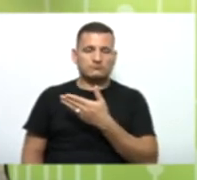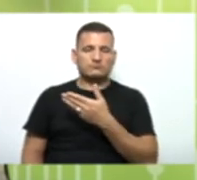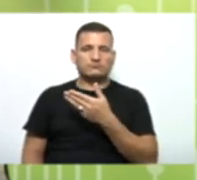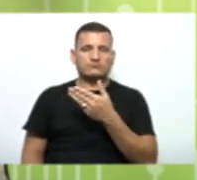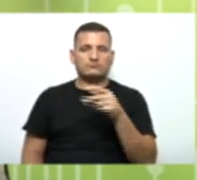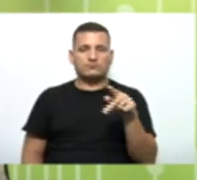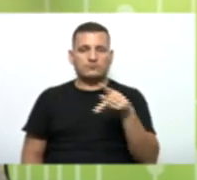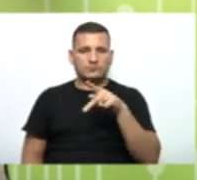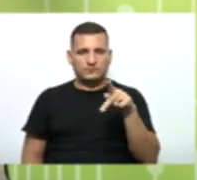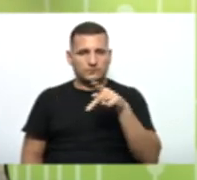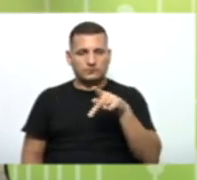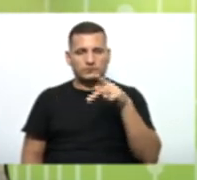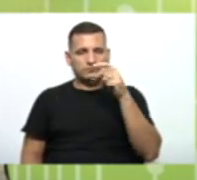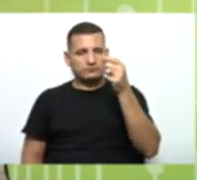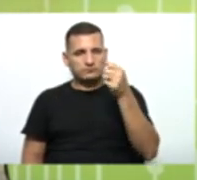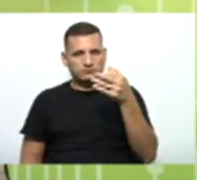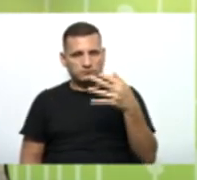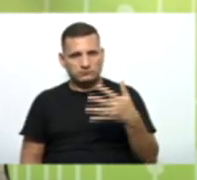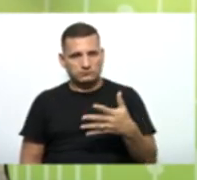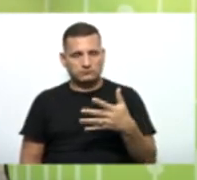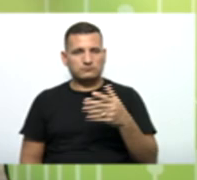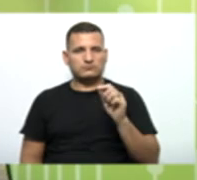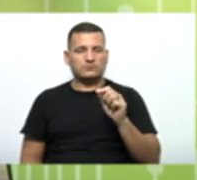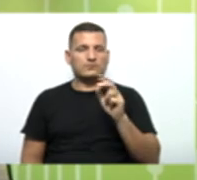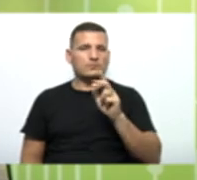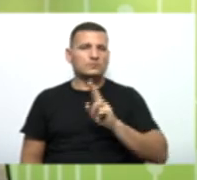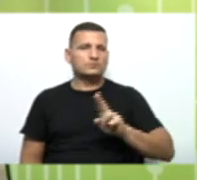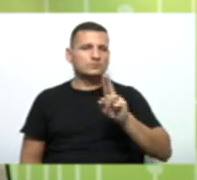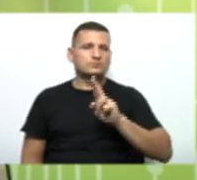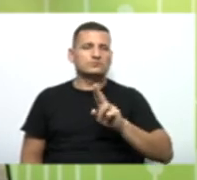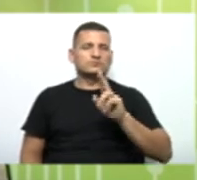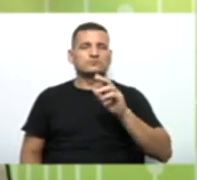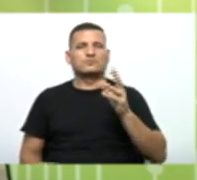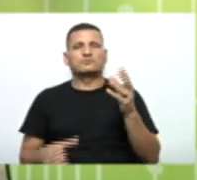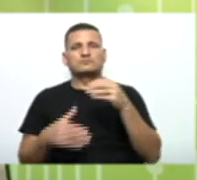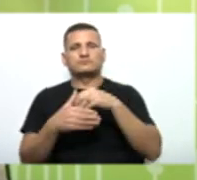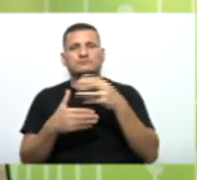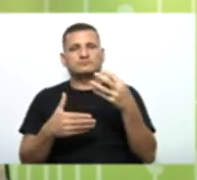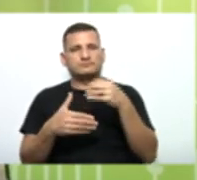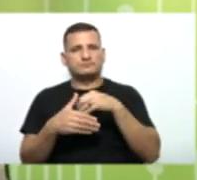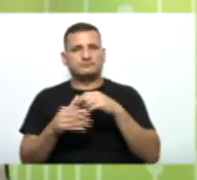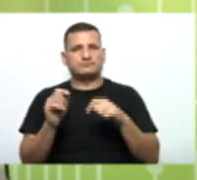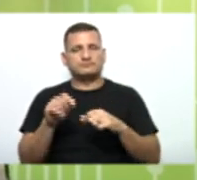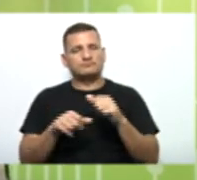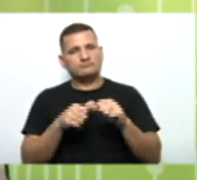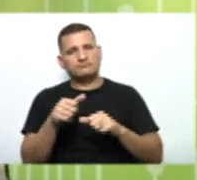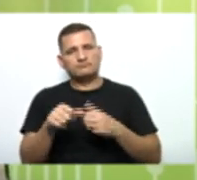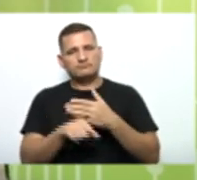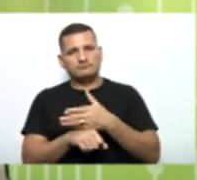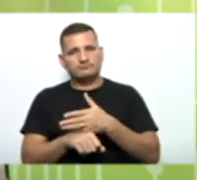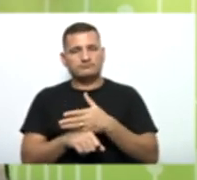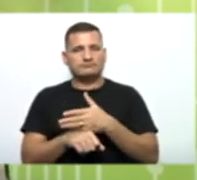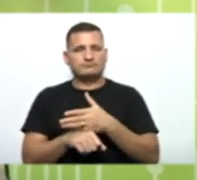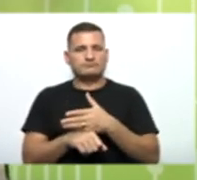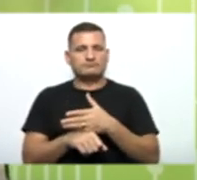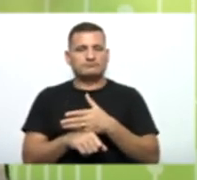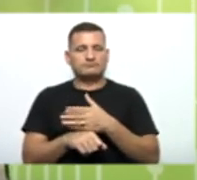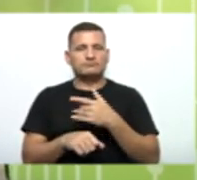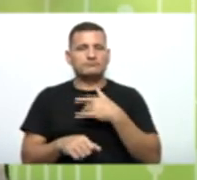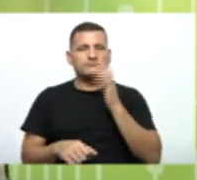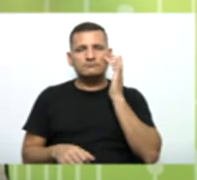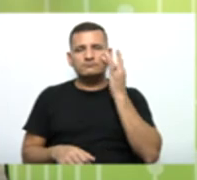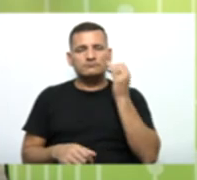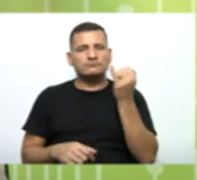justamente a necessidade de utilizar o encapsulamento e os modificadores de acesso. Eu achei importante que ele